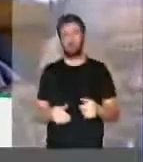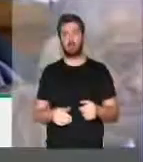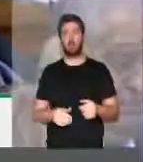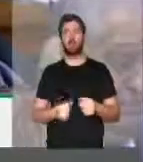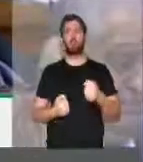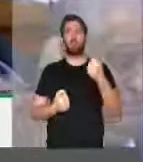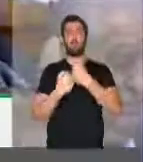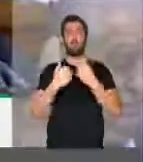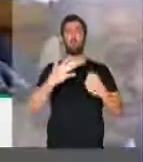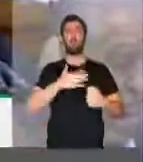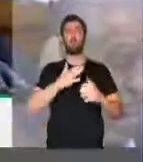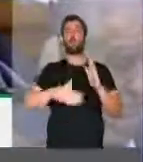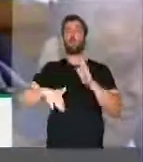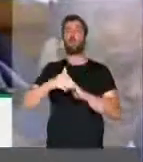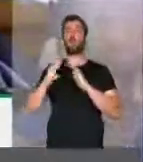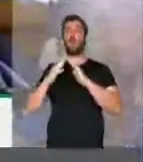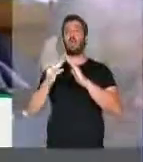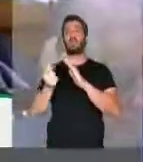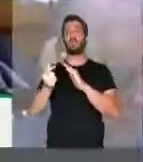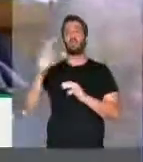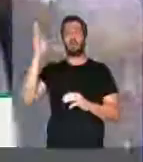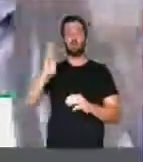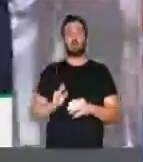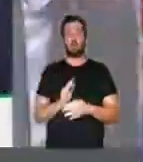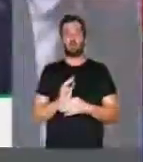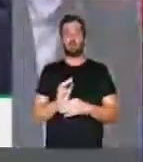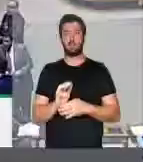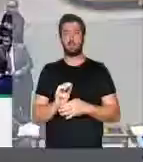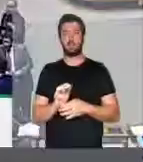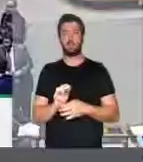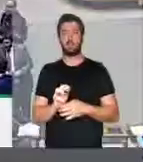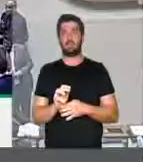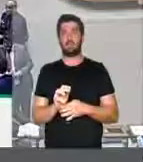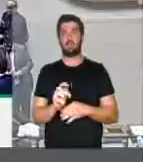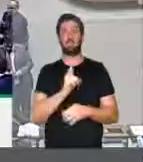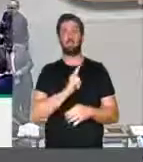Toda a solidariedade à Casa da Moeda. Governo, vota não, senhor presidente. Governo.